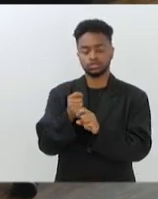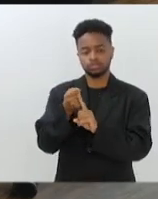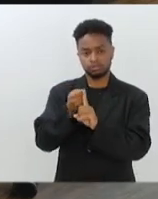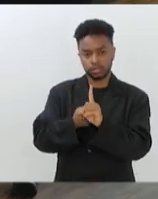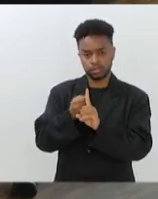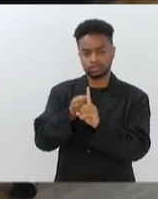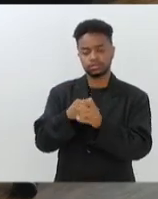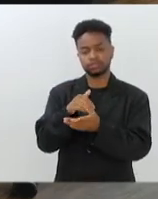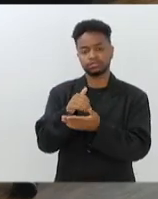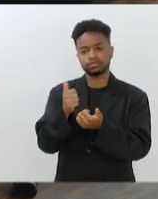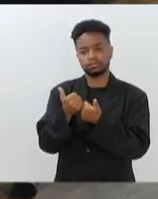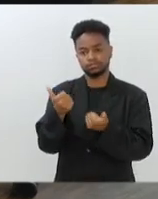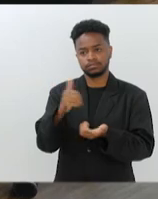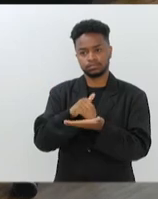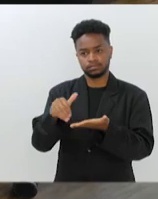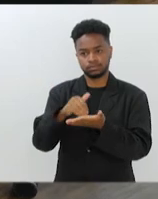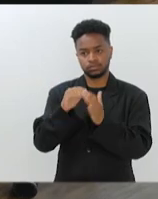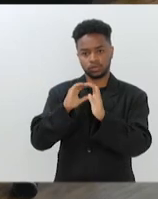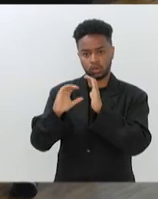comunicação